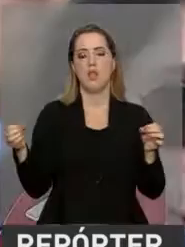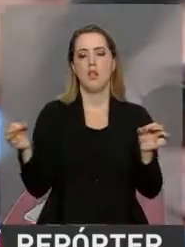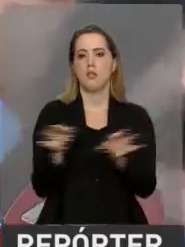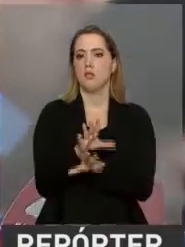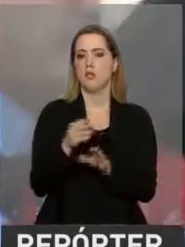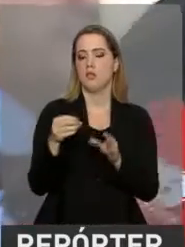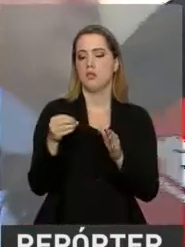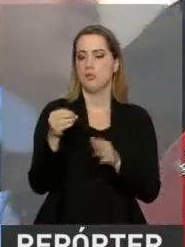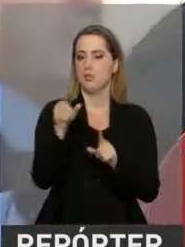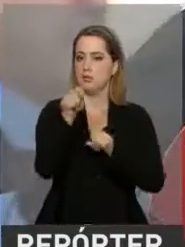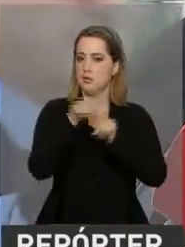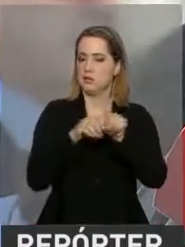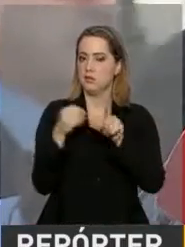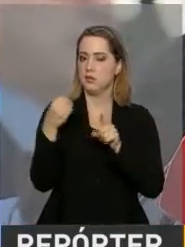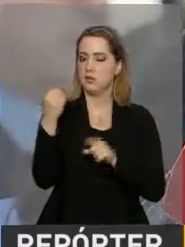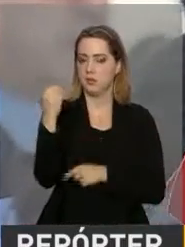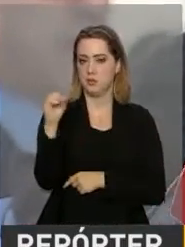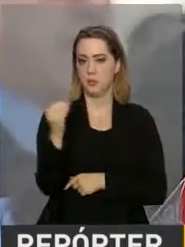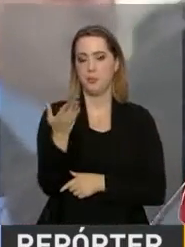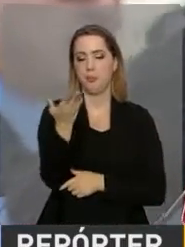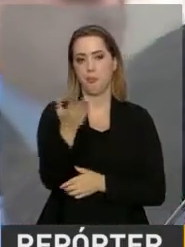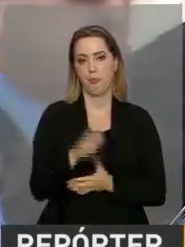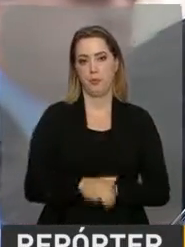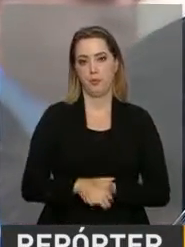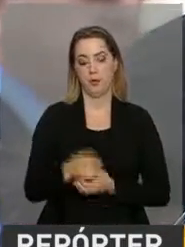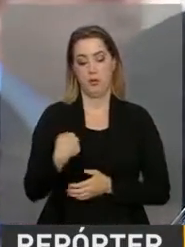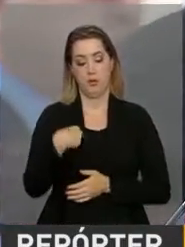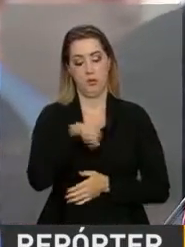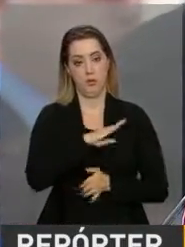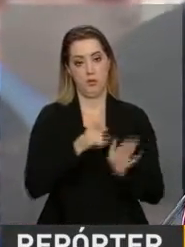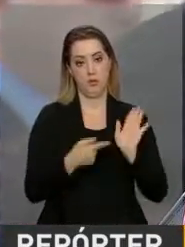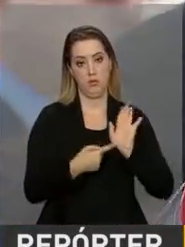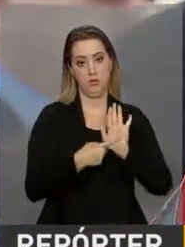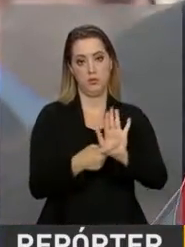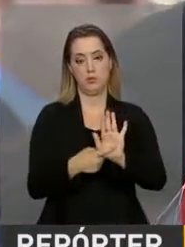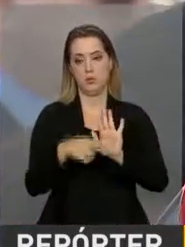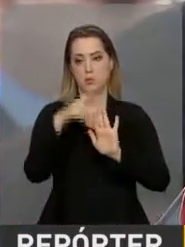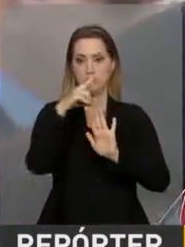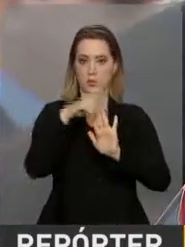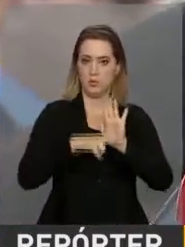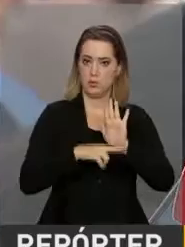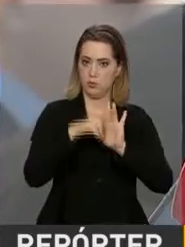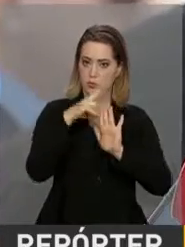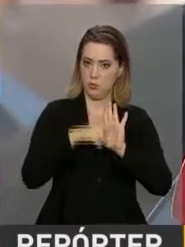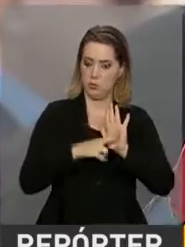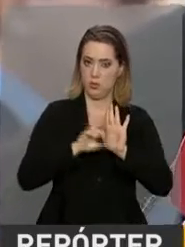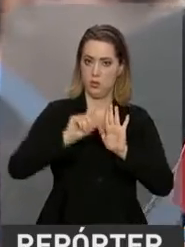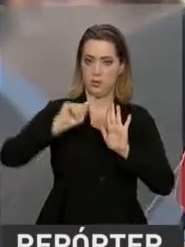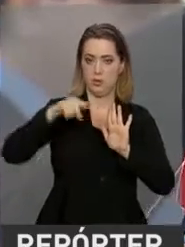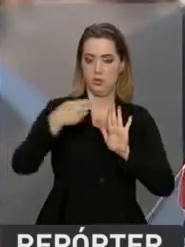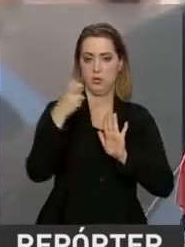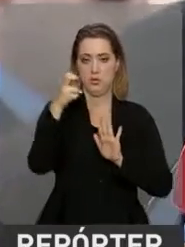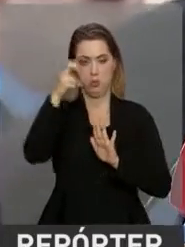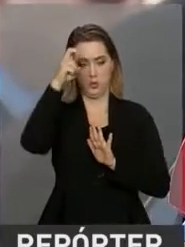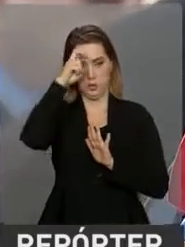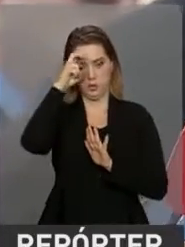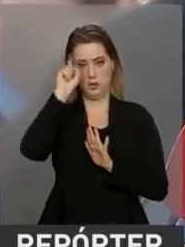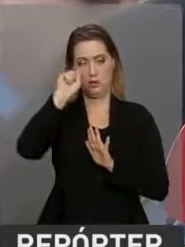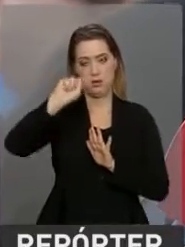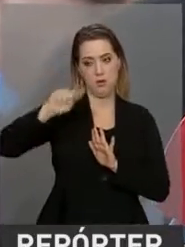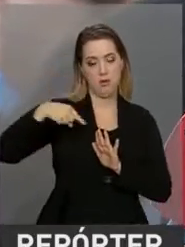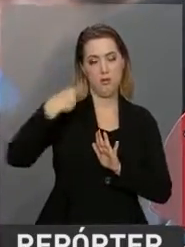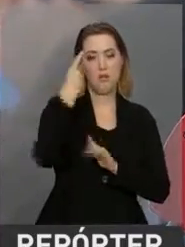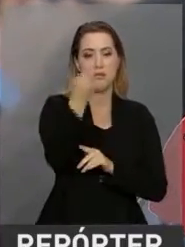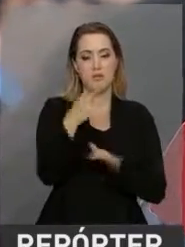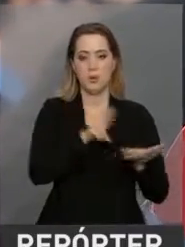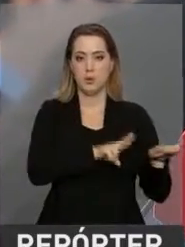eu devo apresentar o relatório na próxima terça feira e na quinta feira aprovado na comissão e na outra